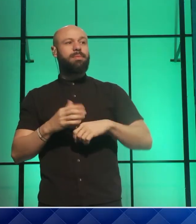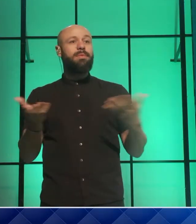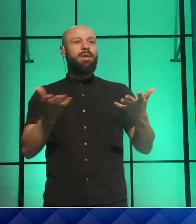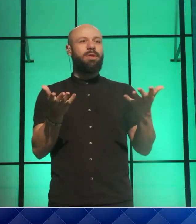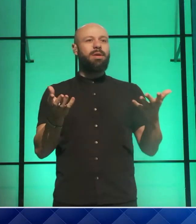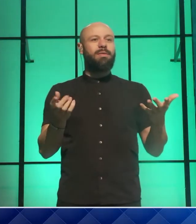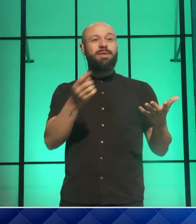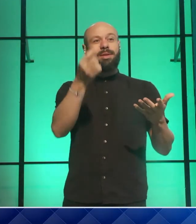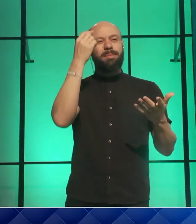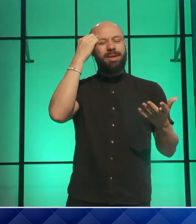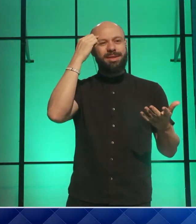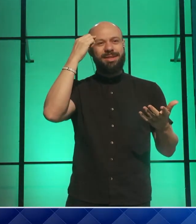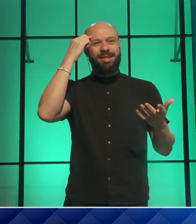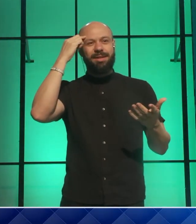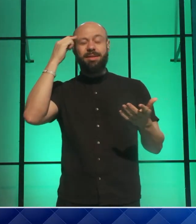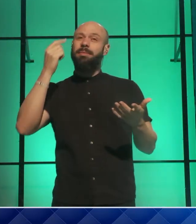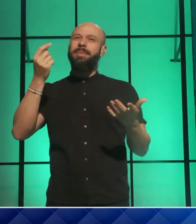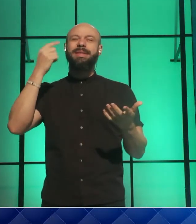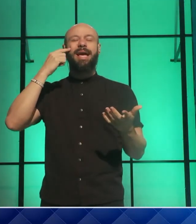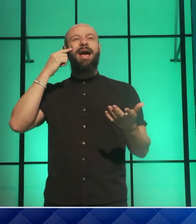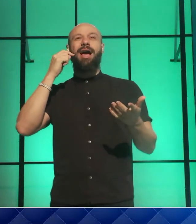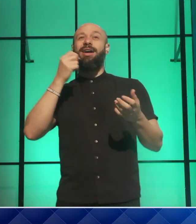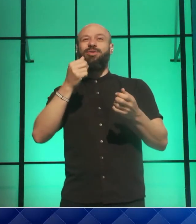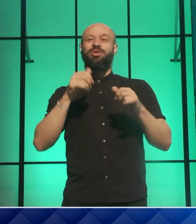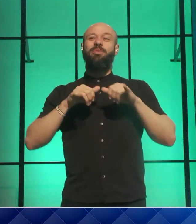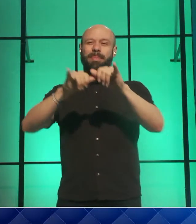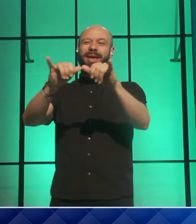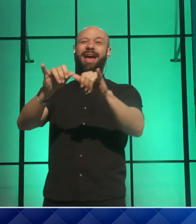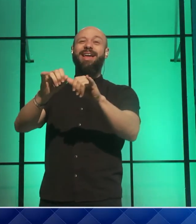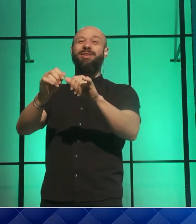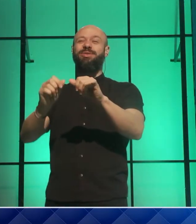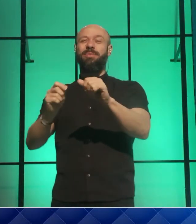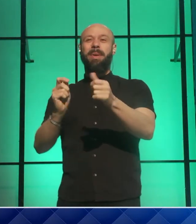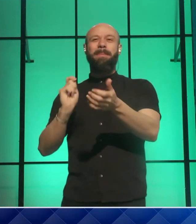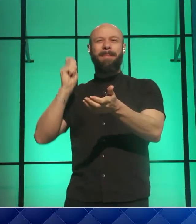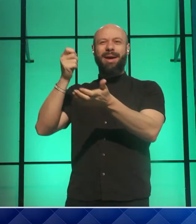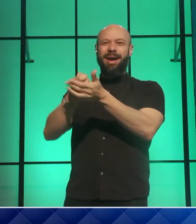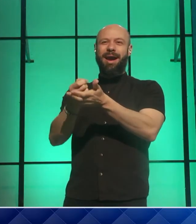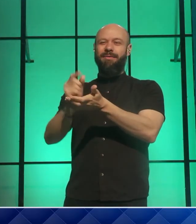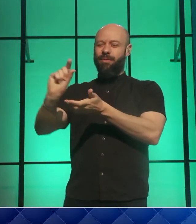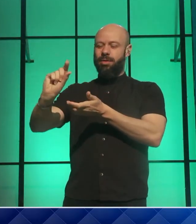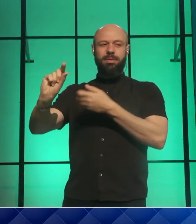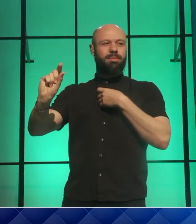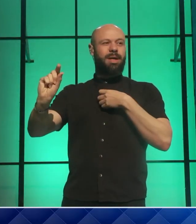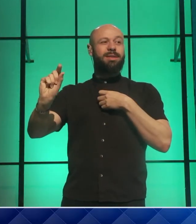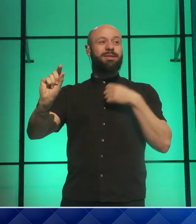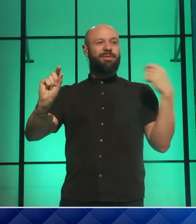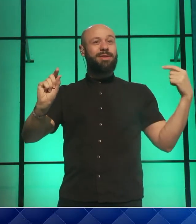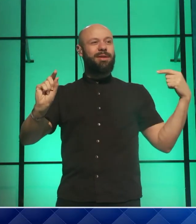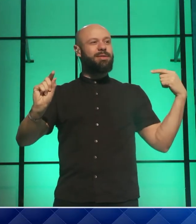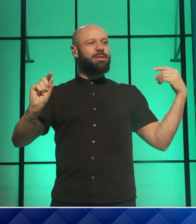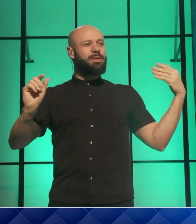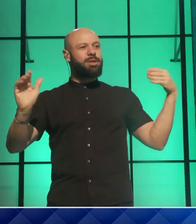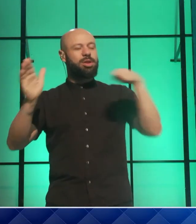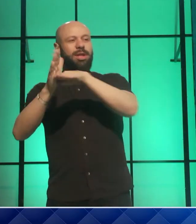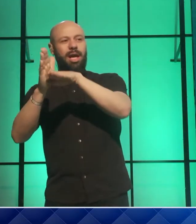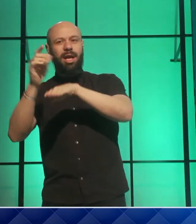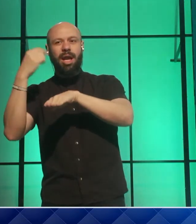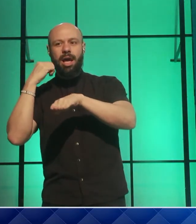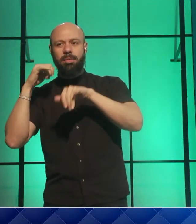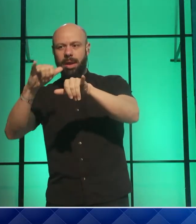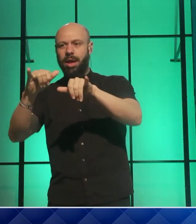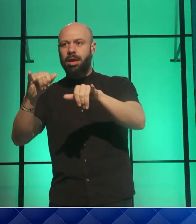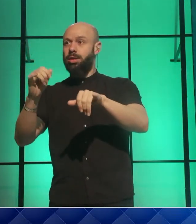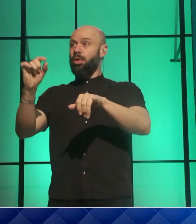do que você ia comprar agora de meio-dia, agora à tarde, está sendo mudado. Tudo está mudando. Tudo